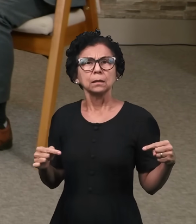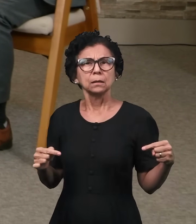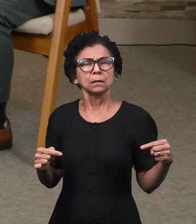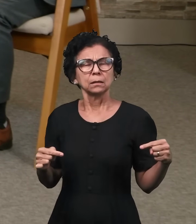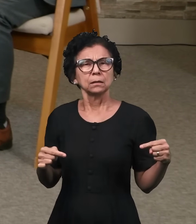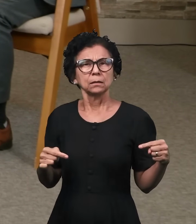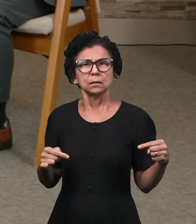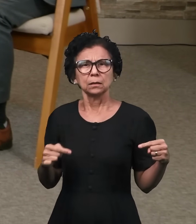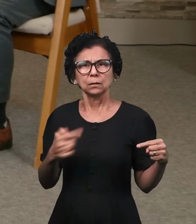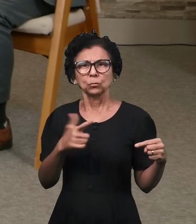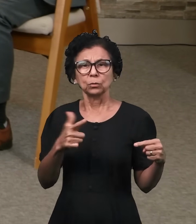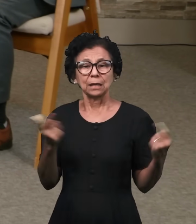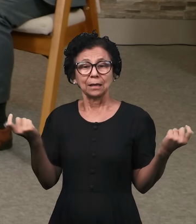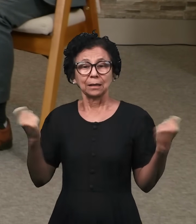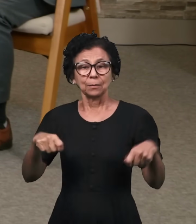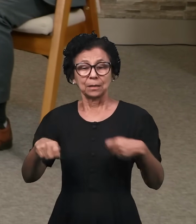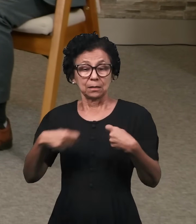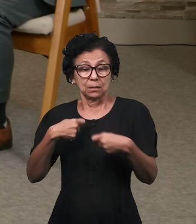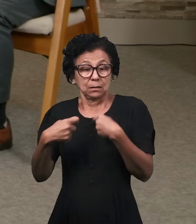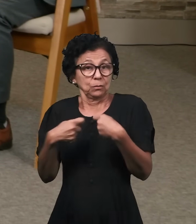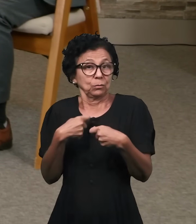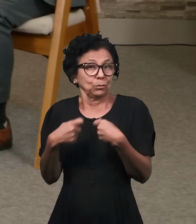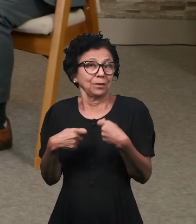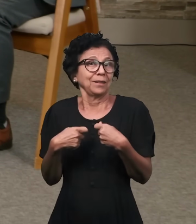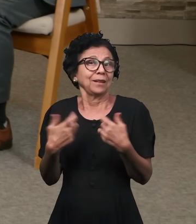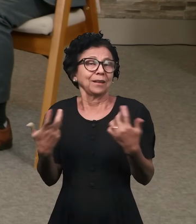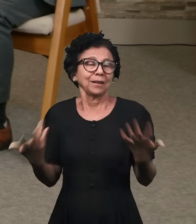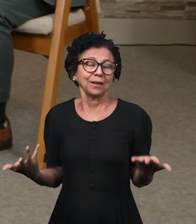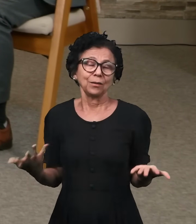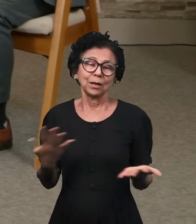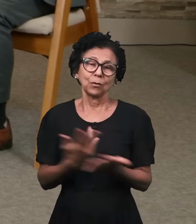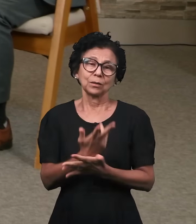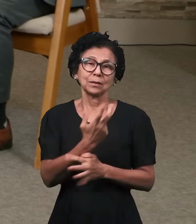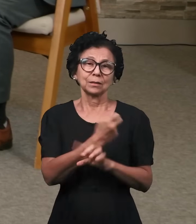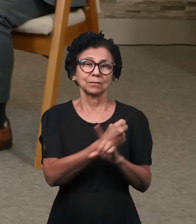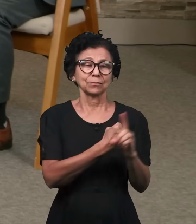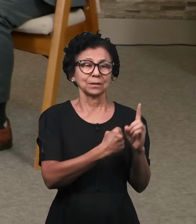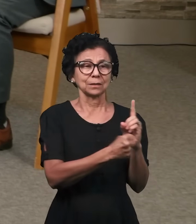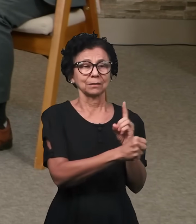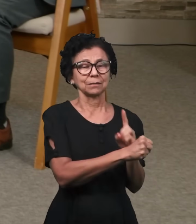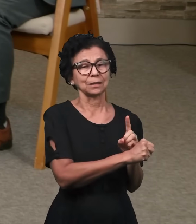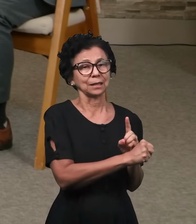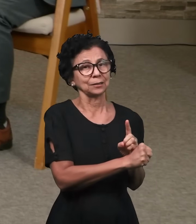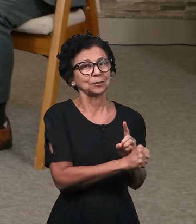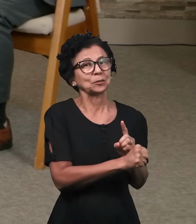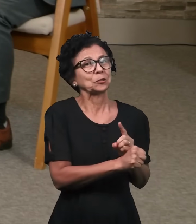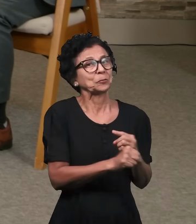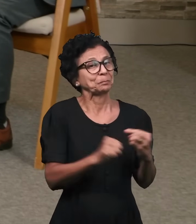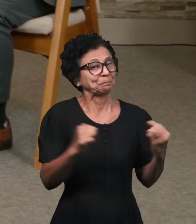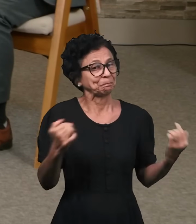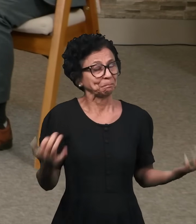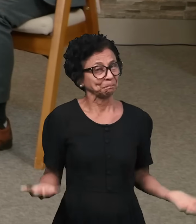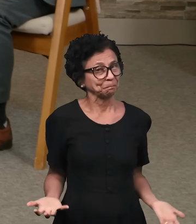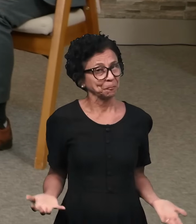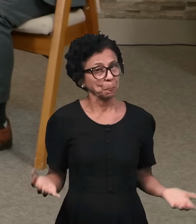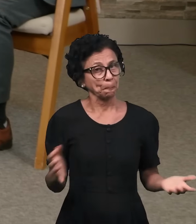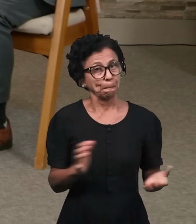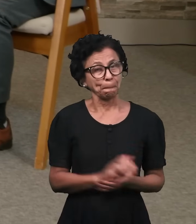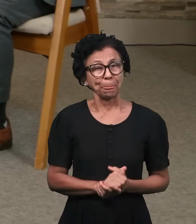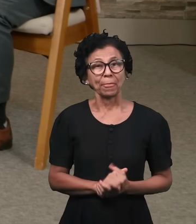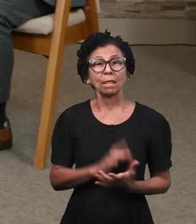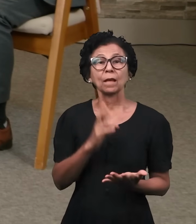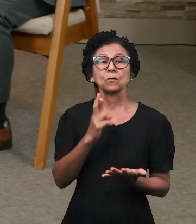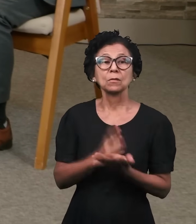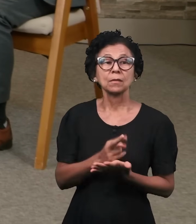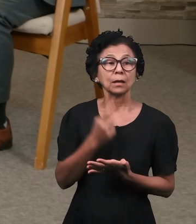inibição e de se autocontrolar. Esse é um cenário da sociedade hoje. E é um cenário que está posto, o diagnóstico está aí. Agora, o